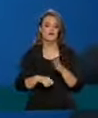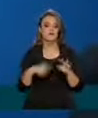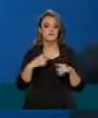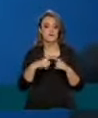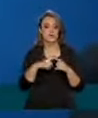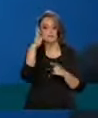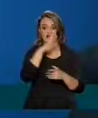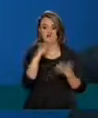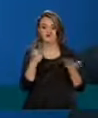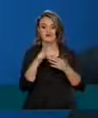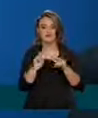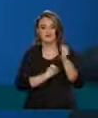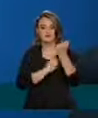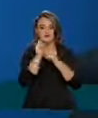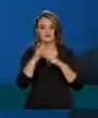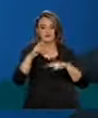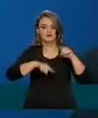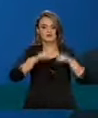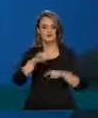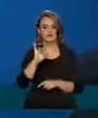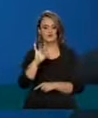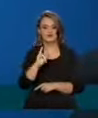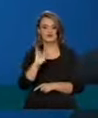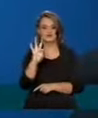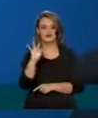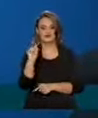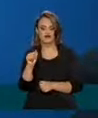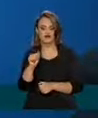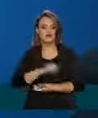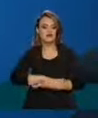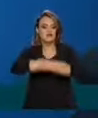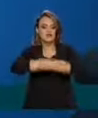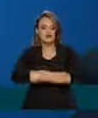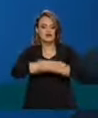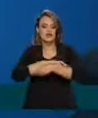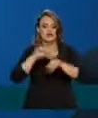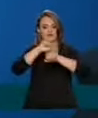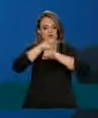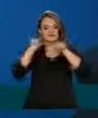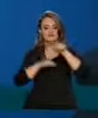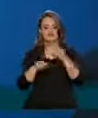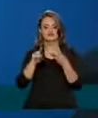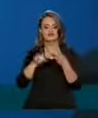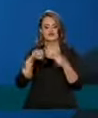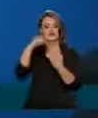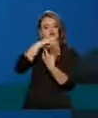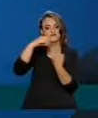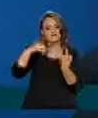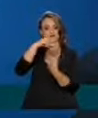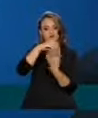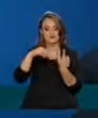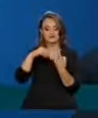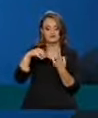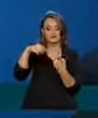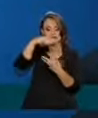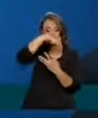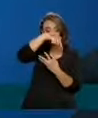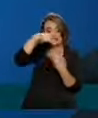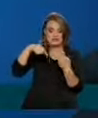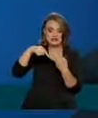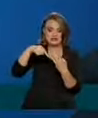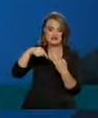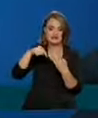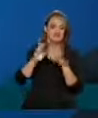da vacina contra a camisa 9 em parceria com atrazine que a Fiocruz aqui cê dedo para